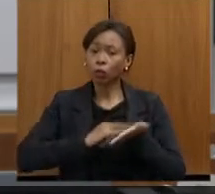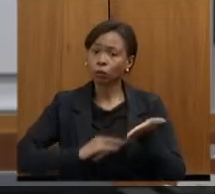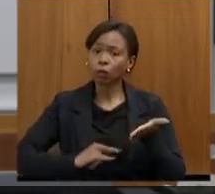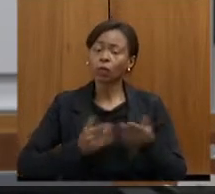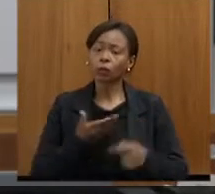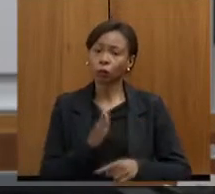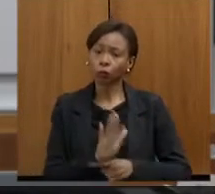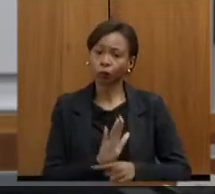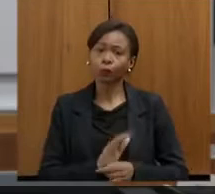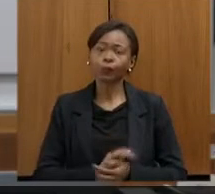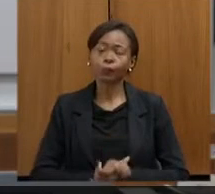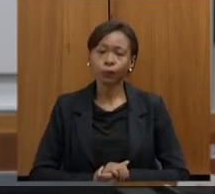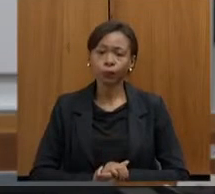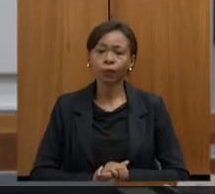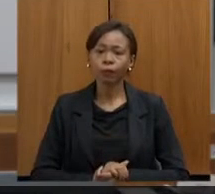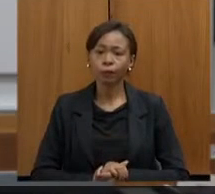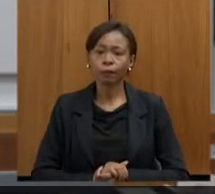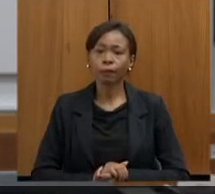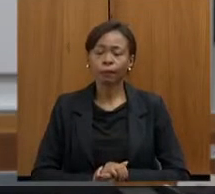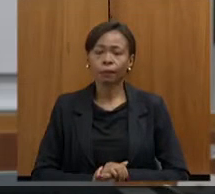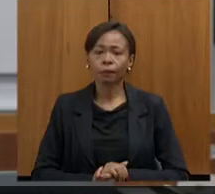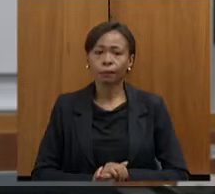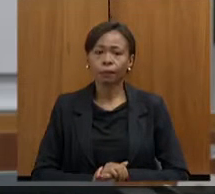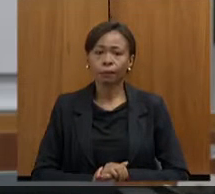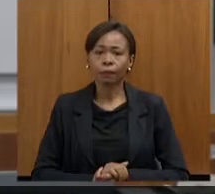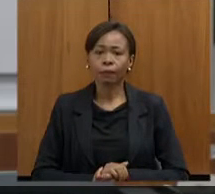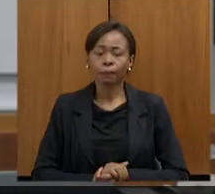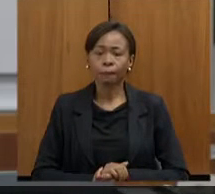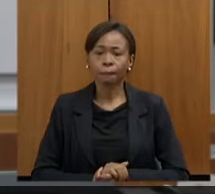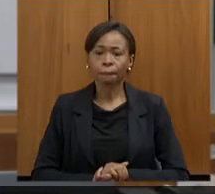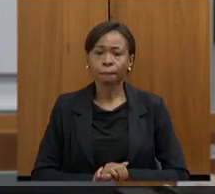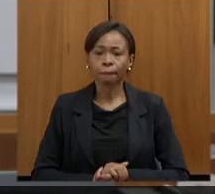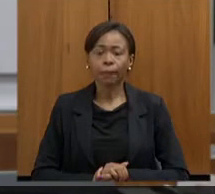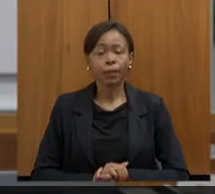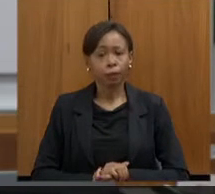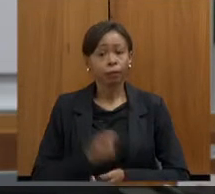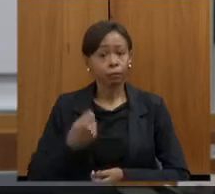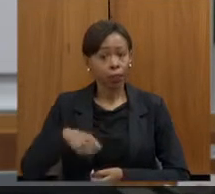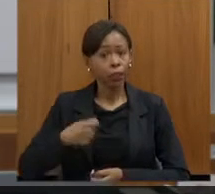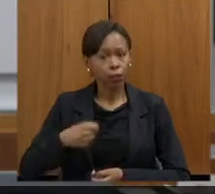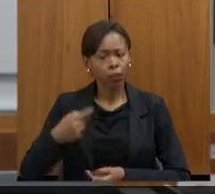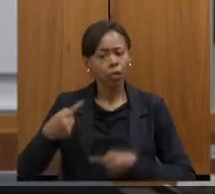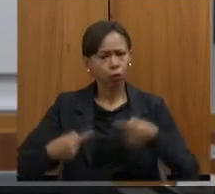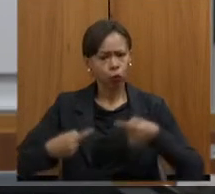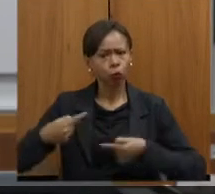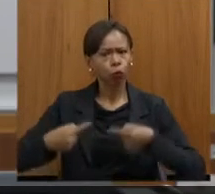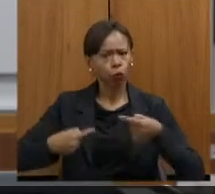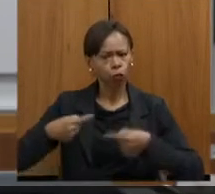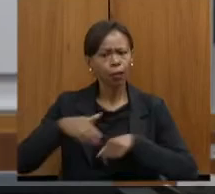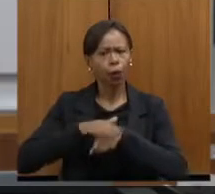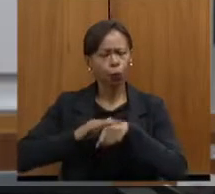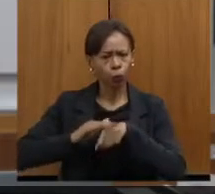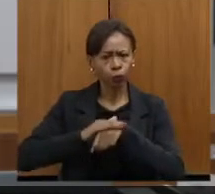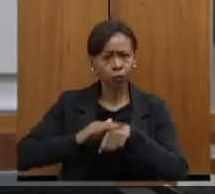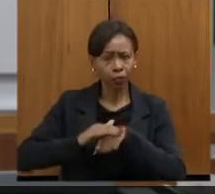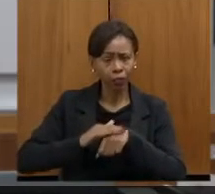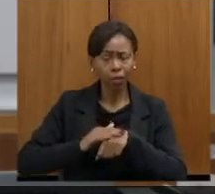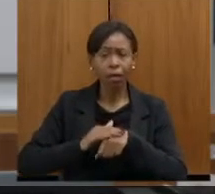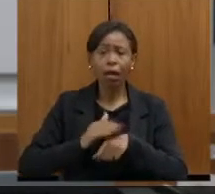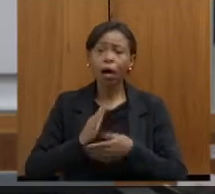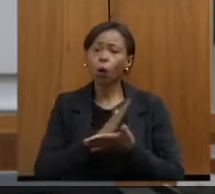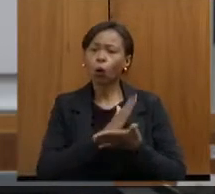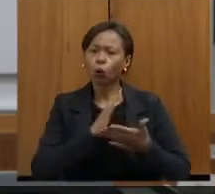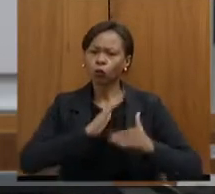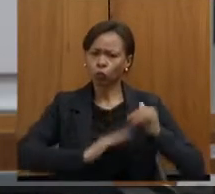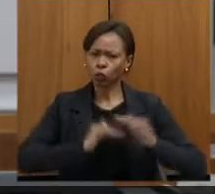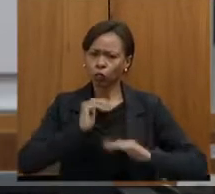Então, isso é uma questão que a gente tem que discutir, as pessoas que estão começando a trabalhar